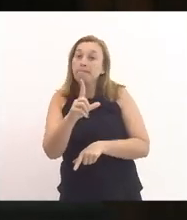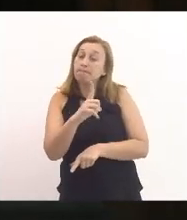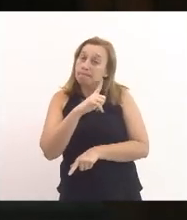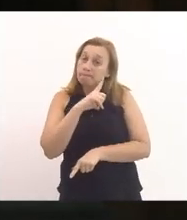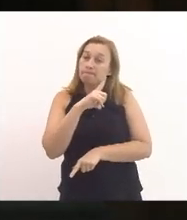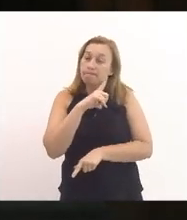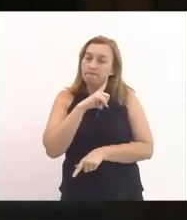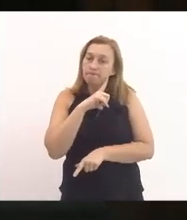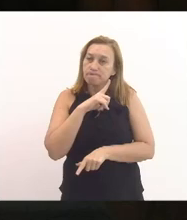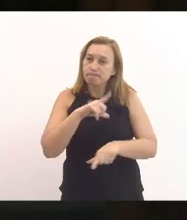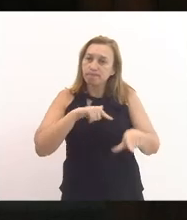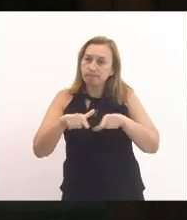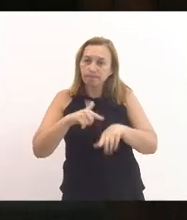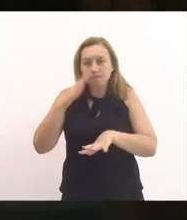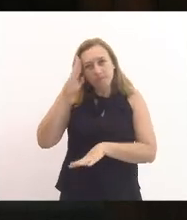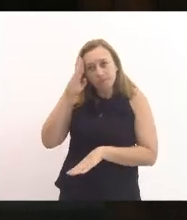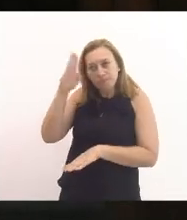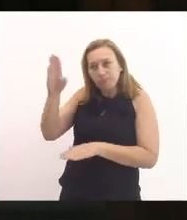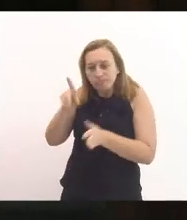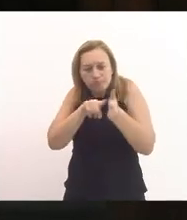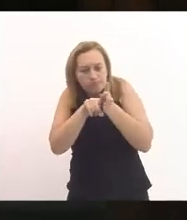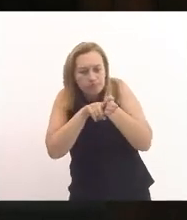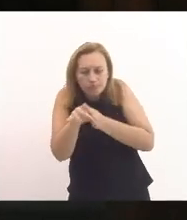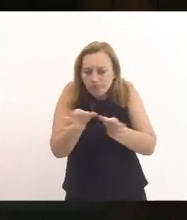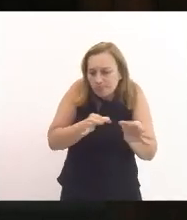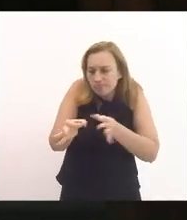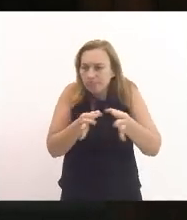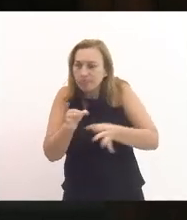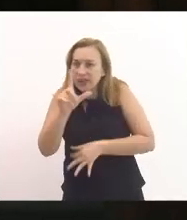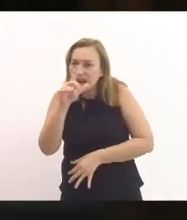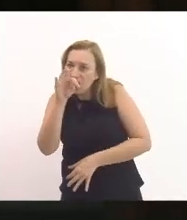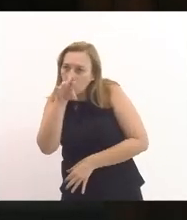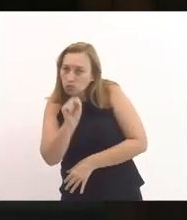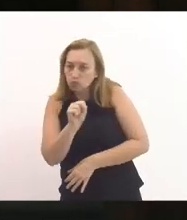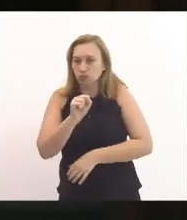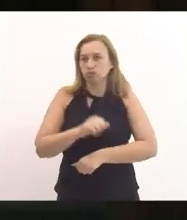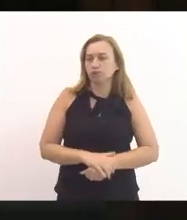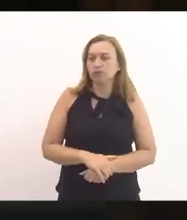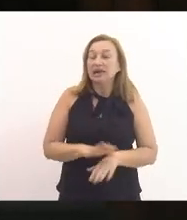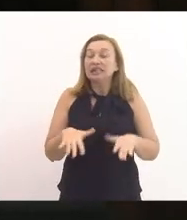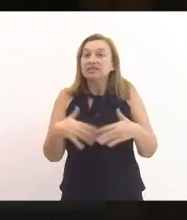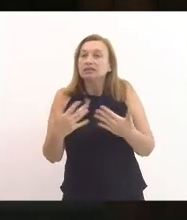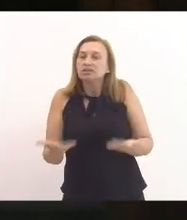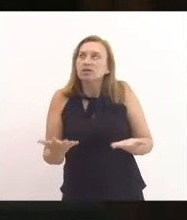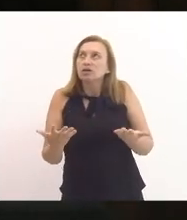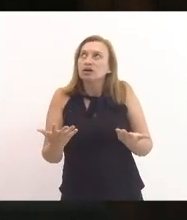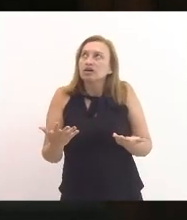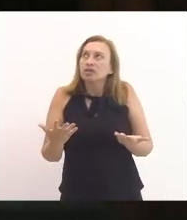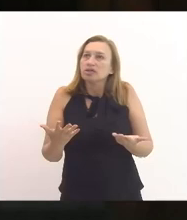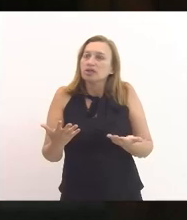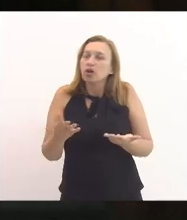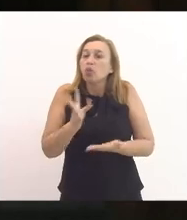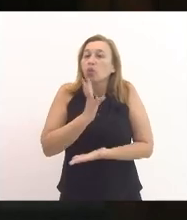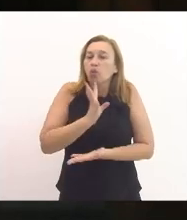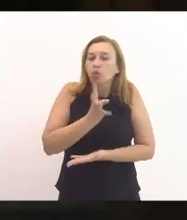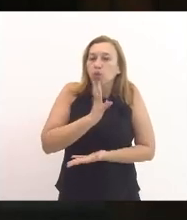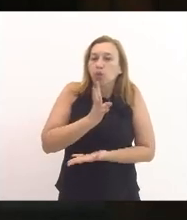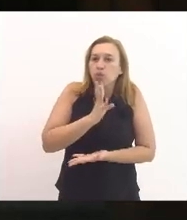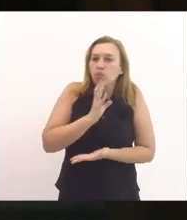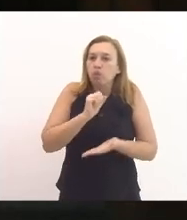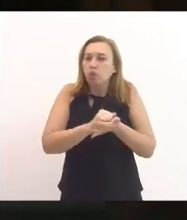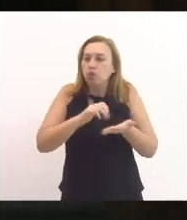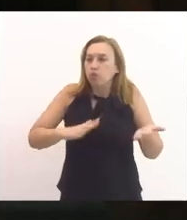exerce uma função pericial e ter elabora laudos Então seria tão somente uma um reconhecimento